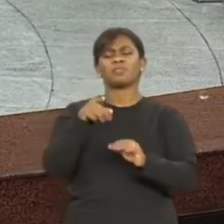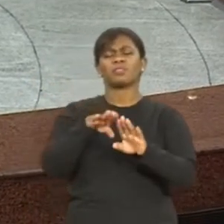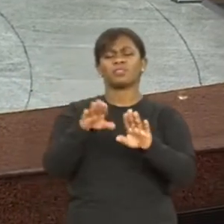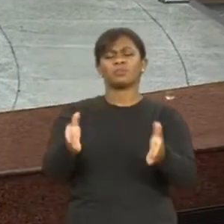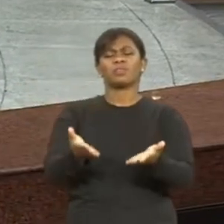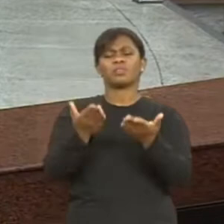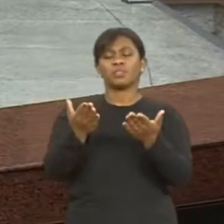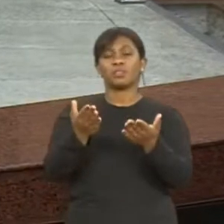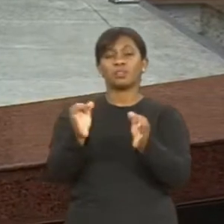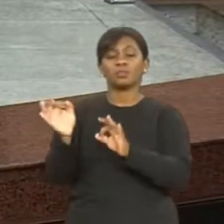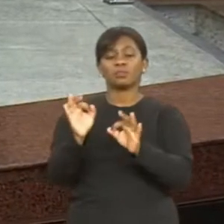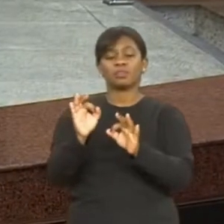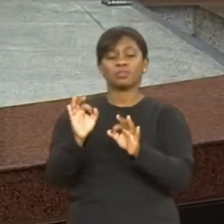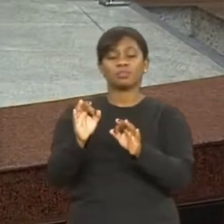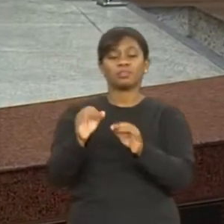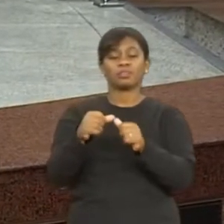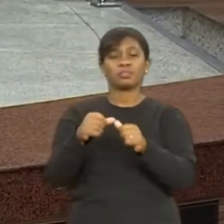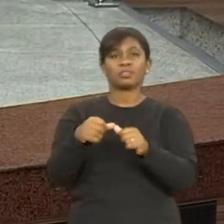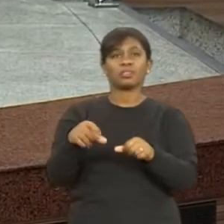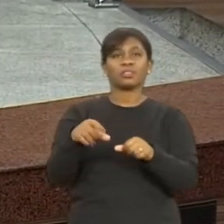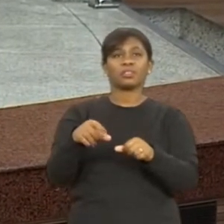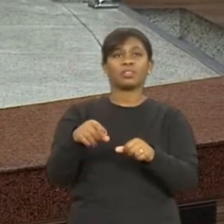plano de Deus está ali, ó.